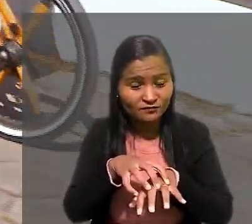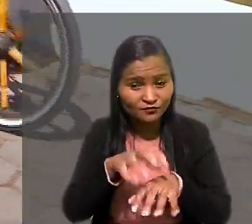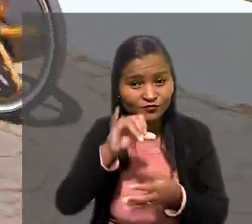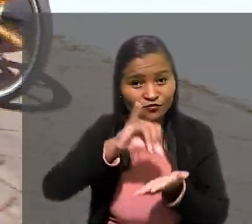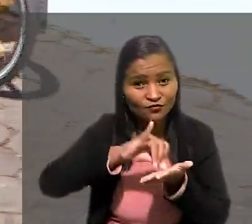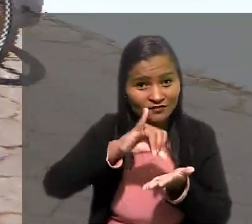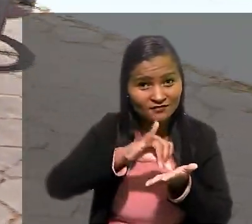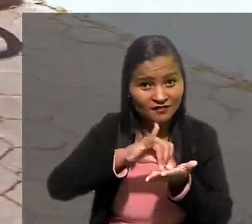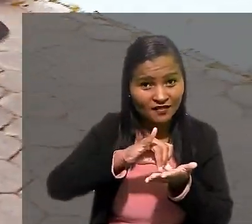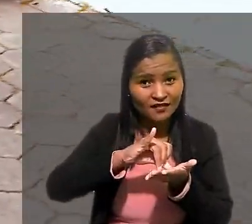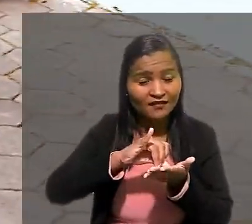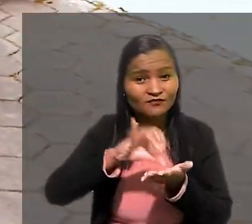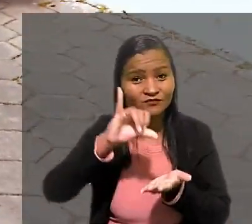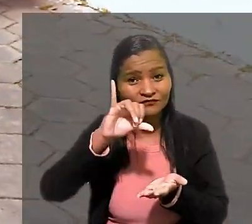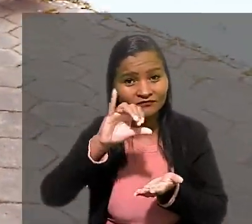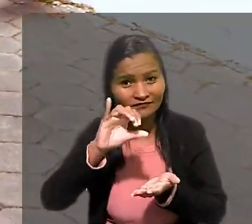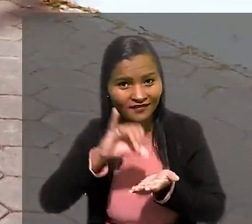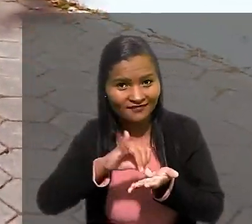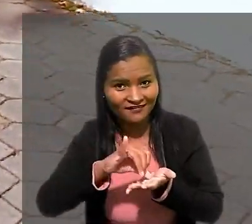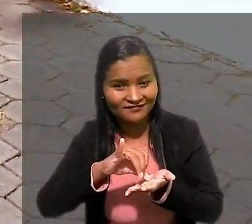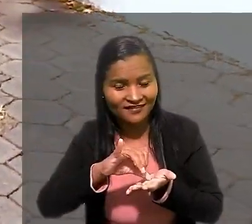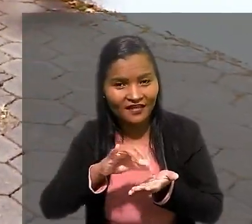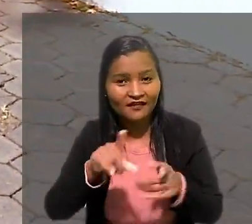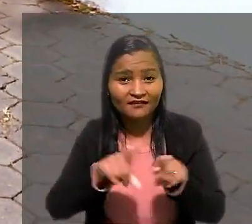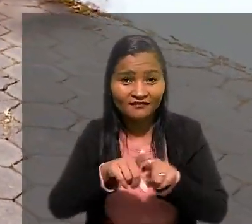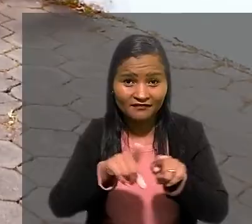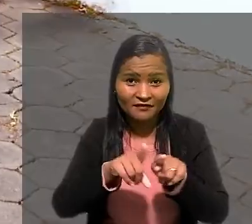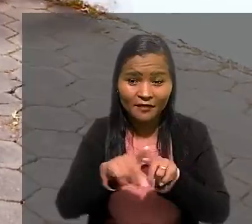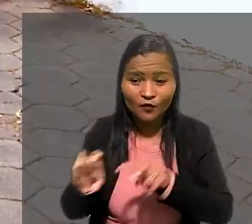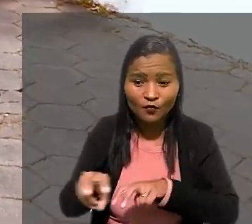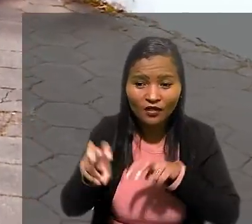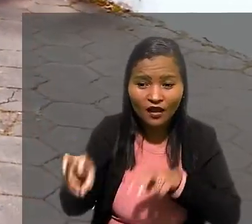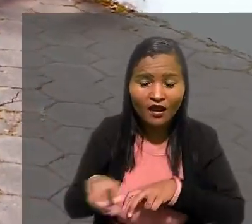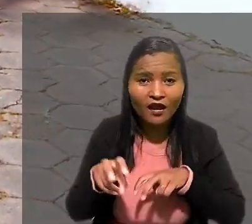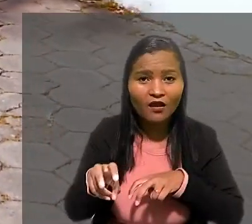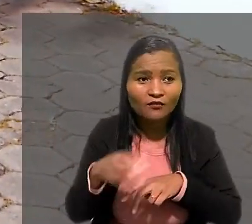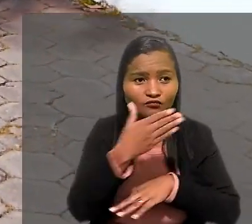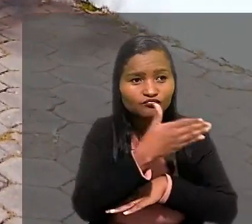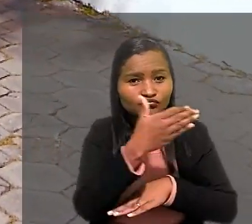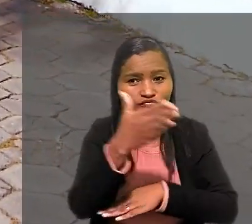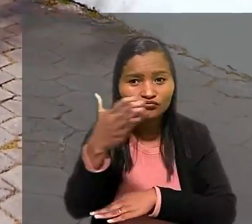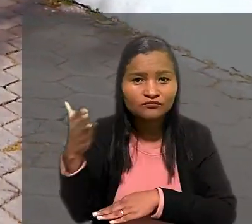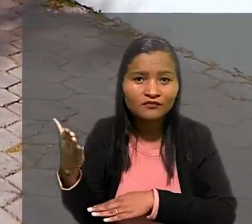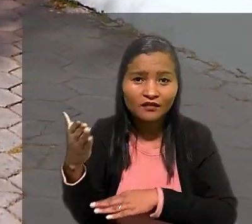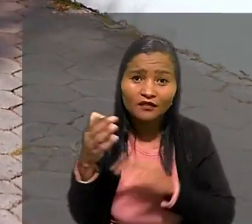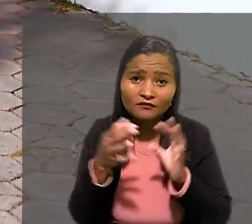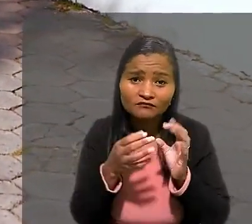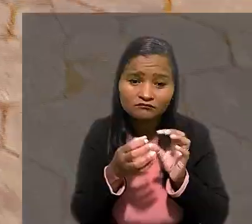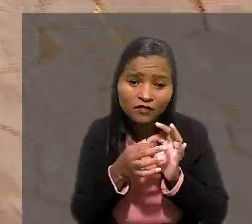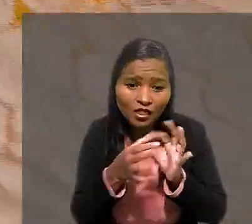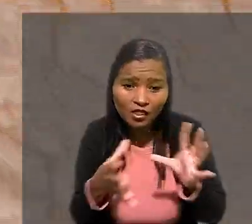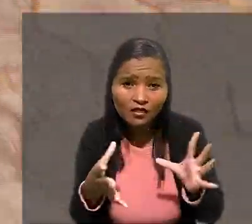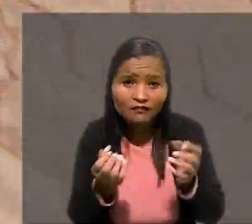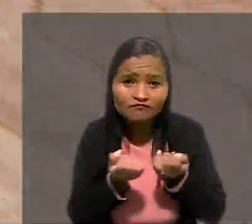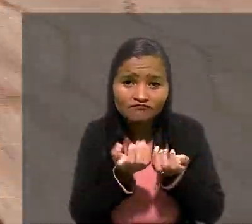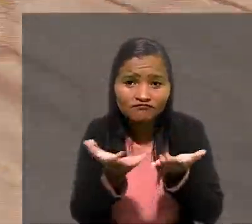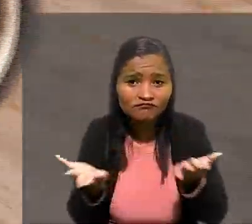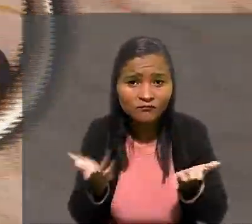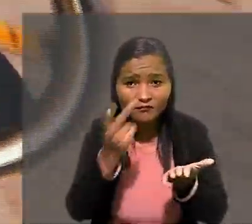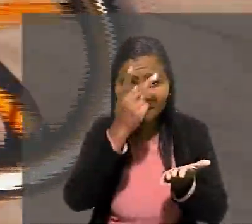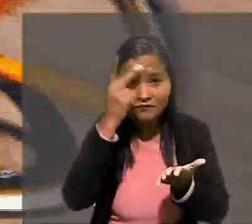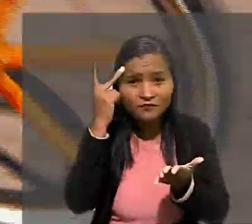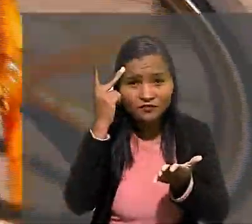centro da capital, para o turismo rural, para as redes de hotelaria, estarem disponibilizando para o pessoal